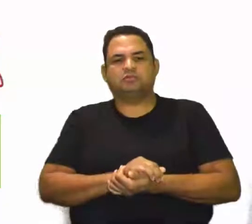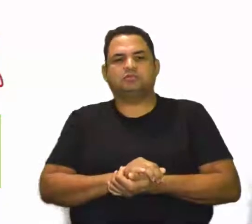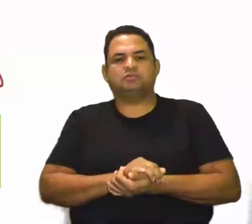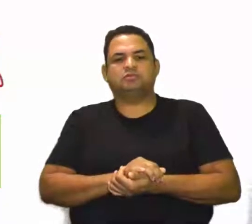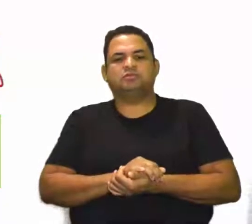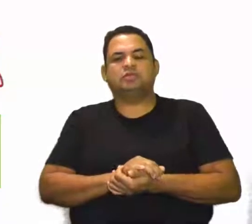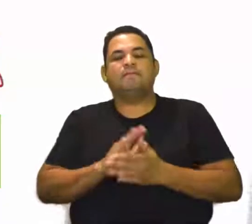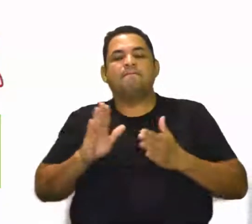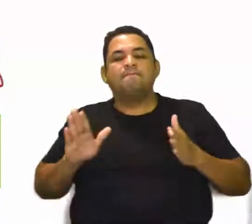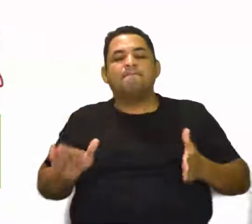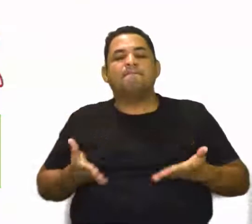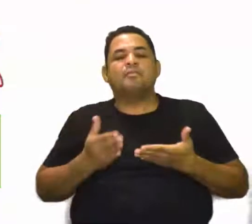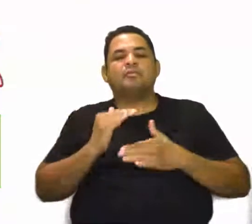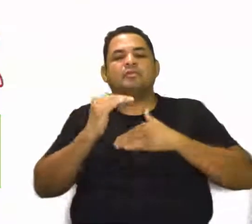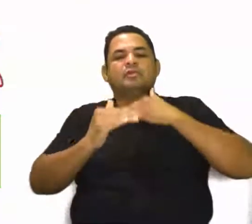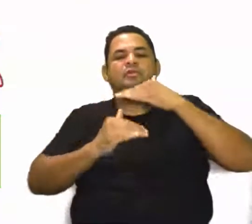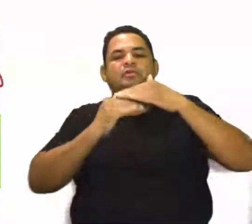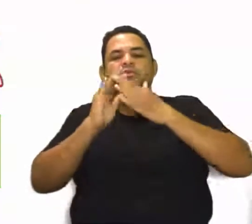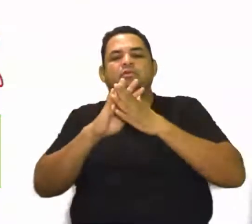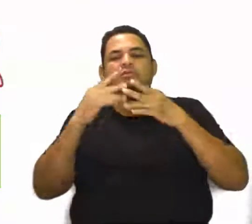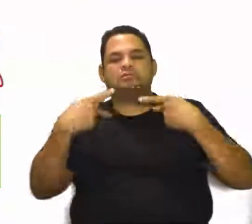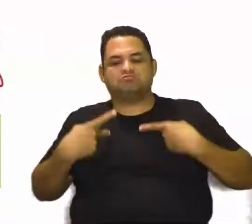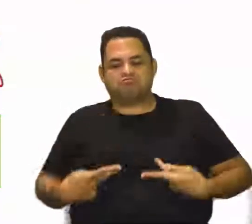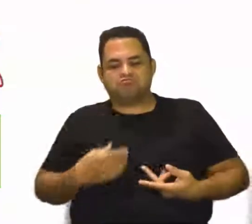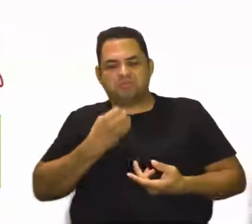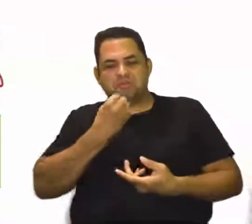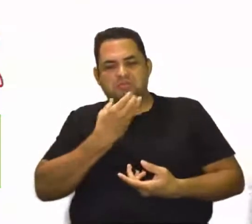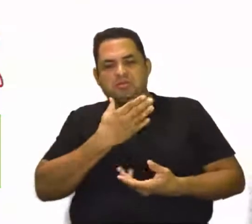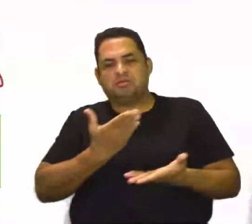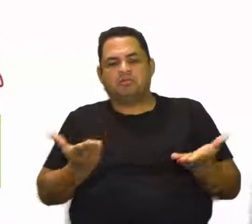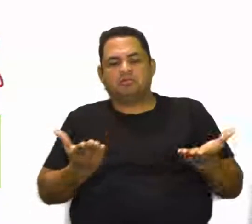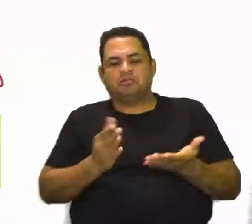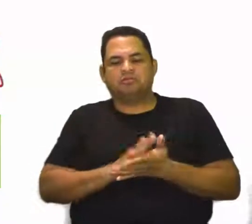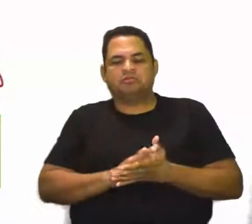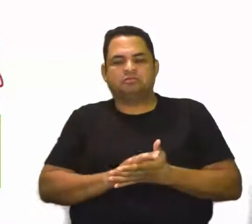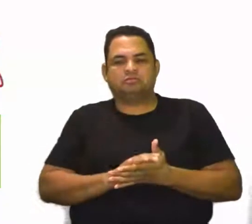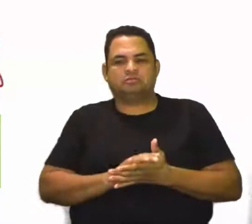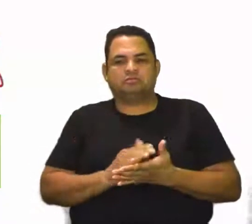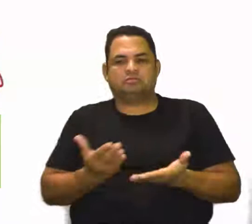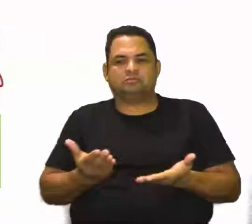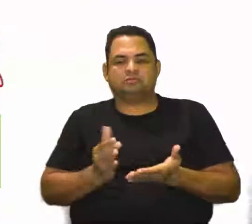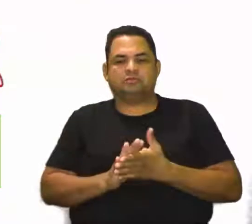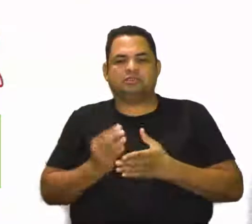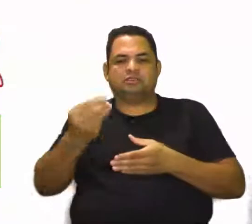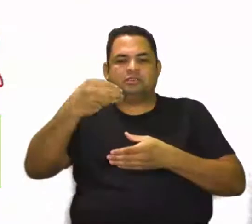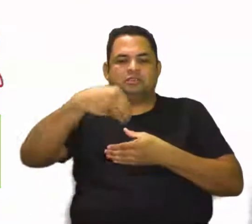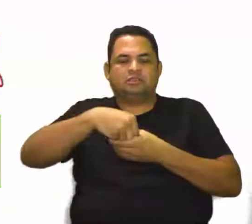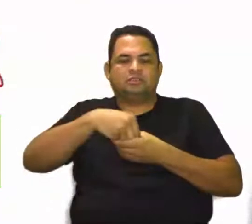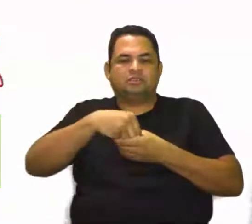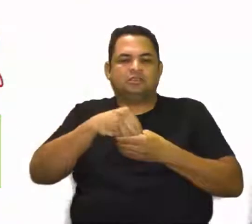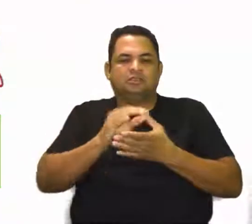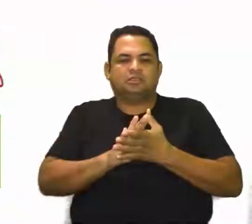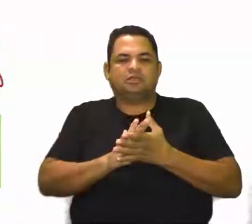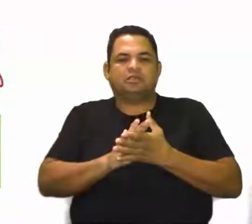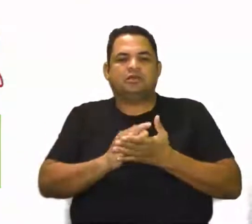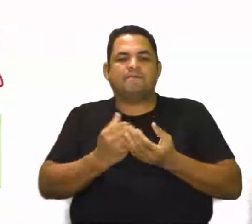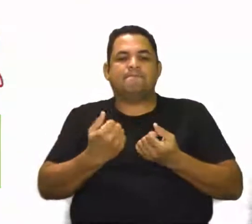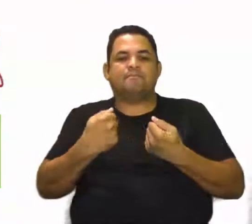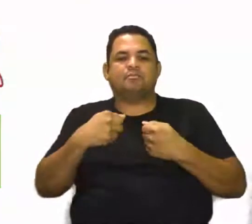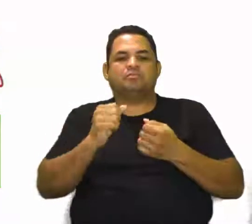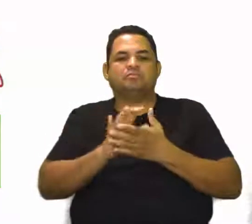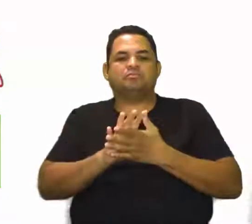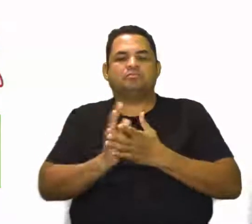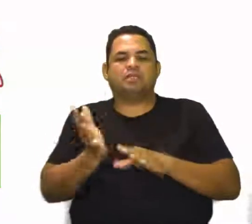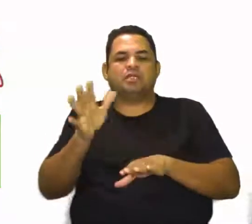vai promover o desenvolvimento humano e o bem-estar. Então, aqui dentro da perspectiva de inclusão, a gente tem